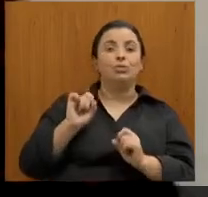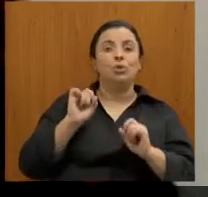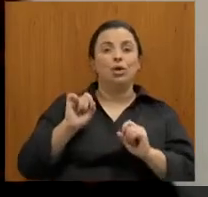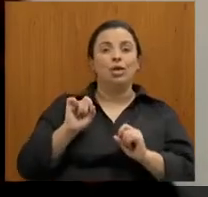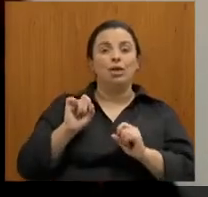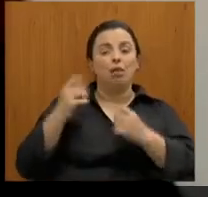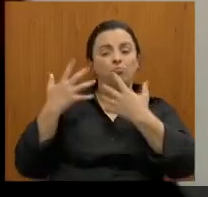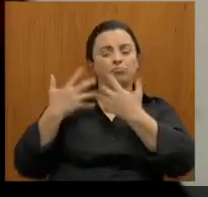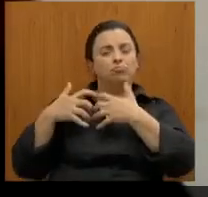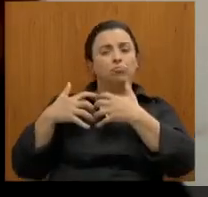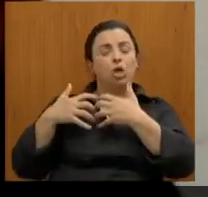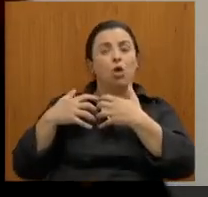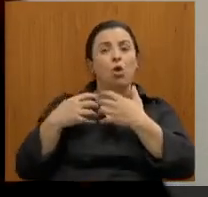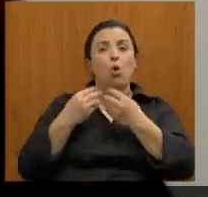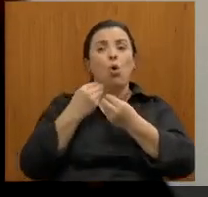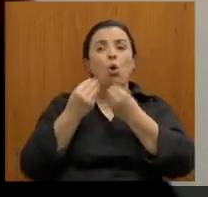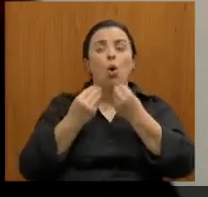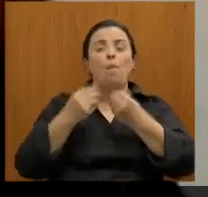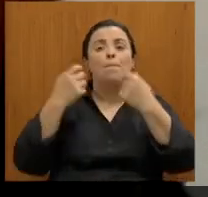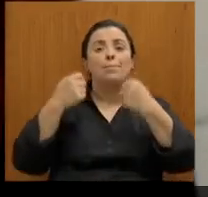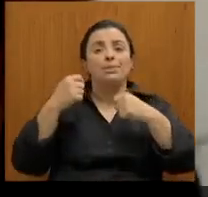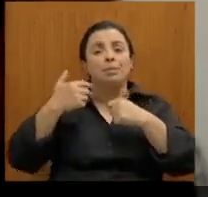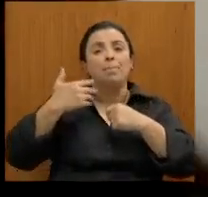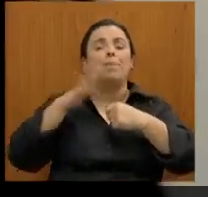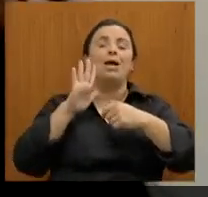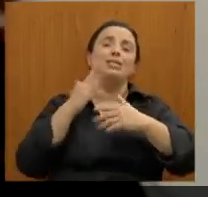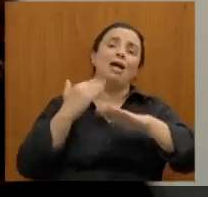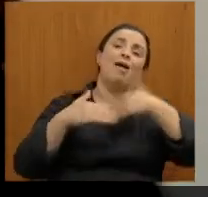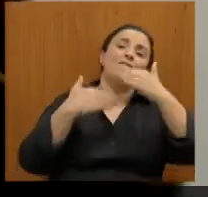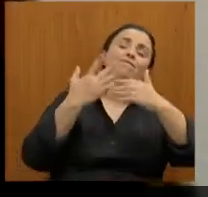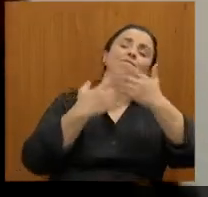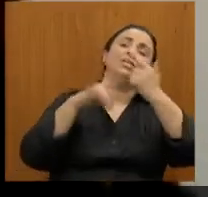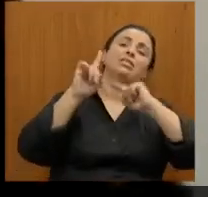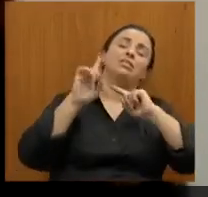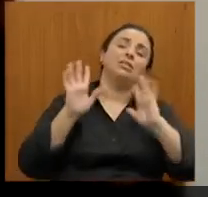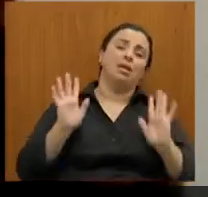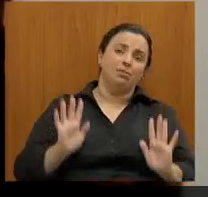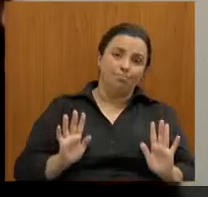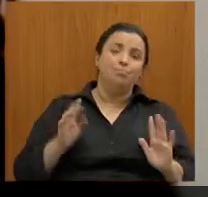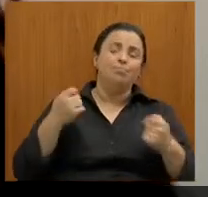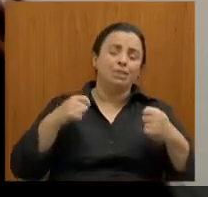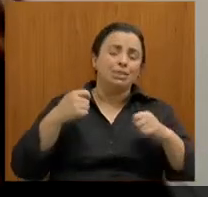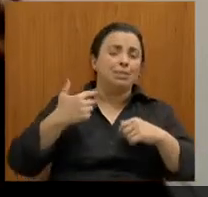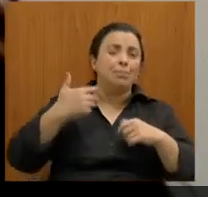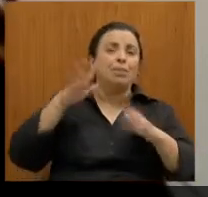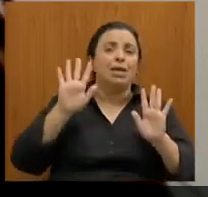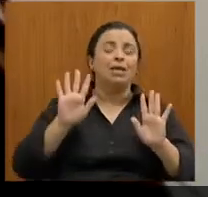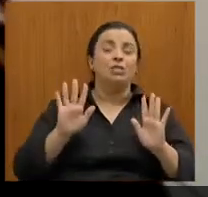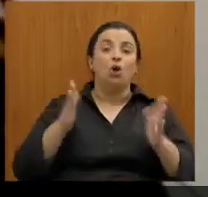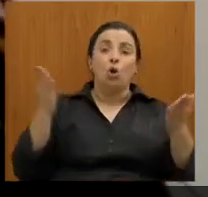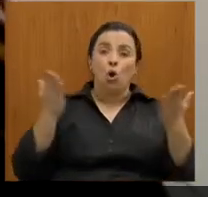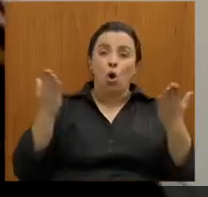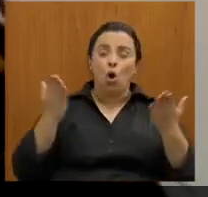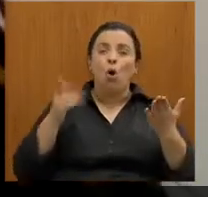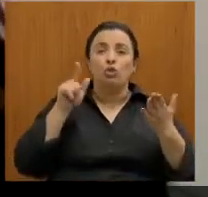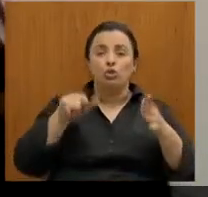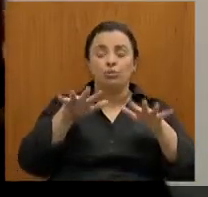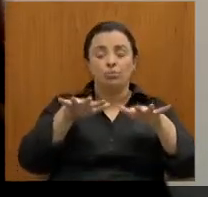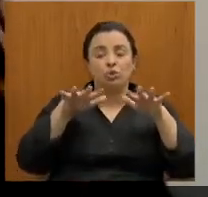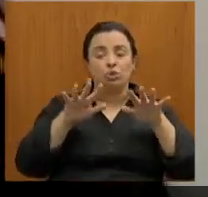nesse momento que te Ramos de esta audiência pública eu acho que nós temos que me sentir